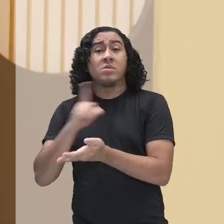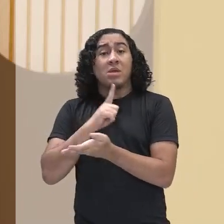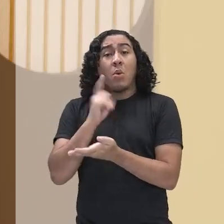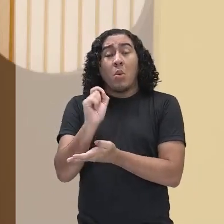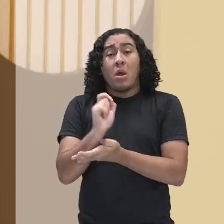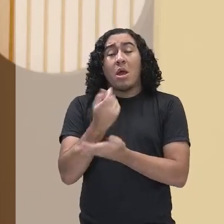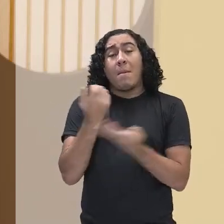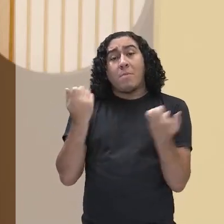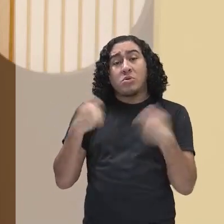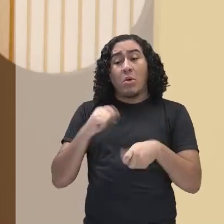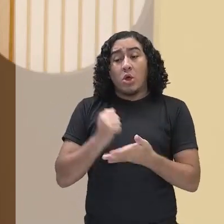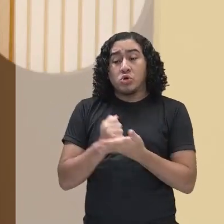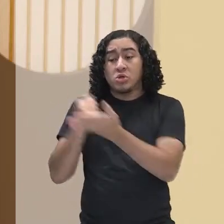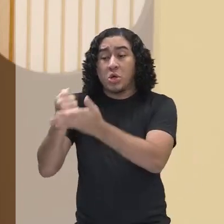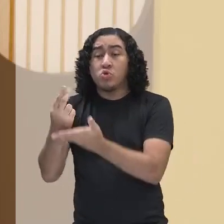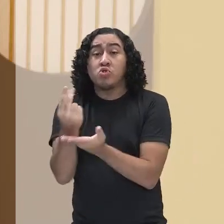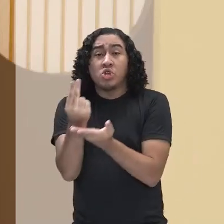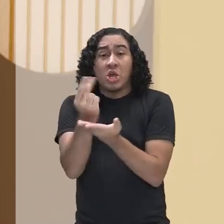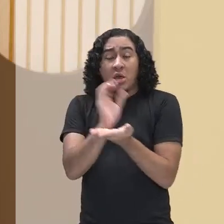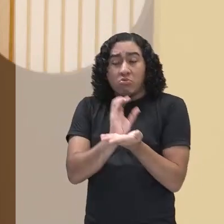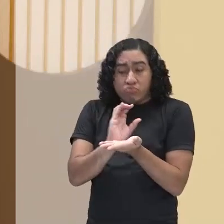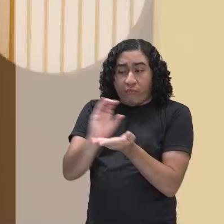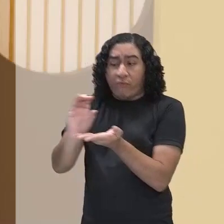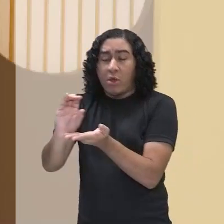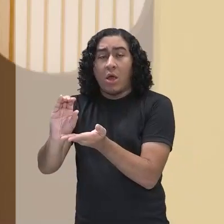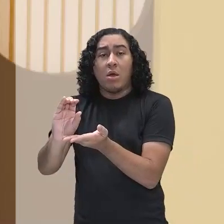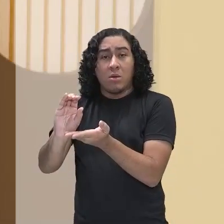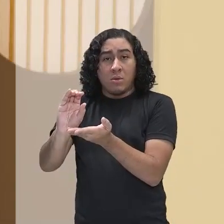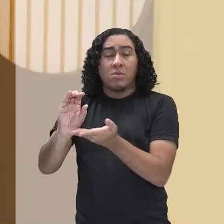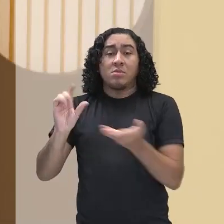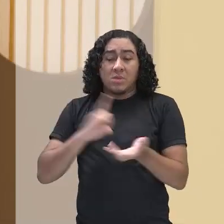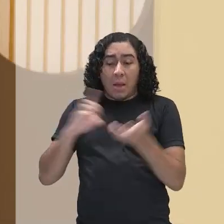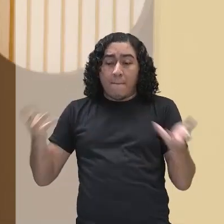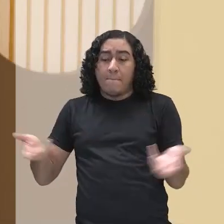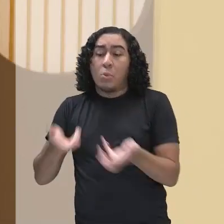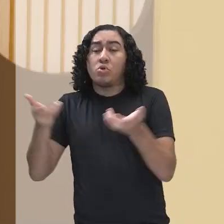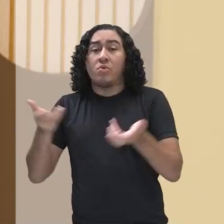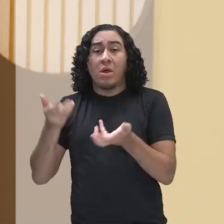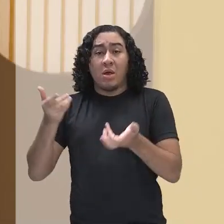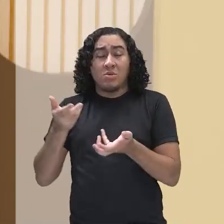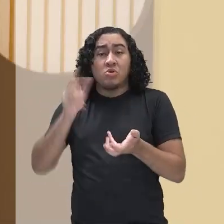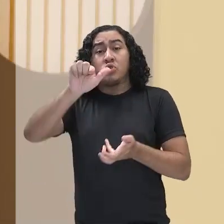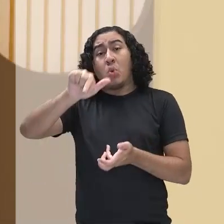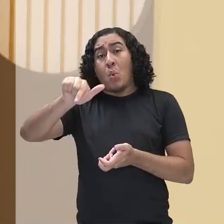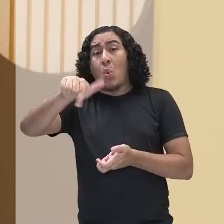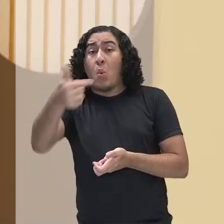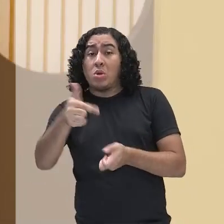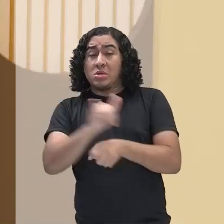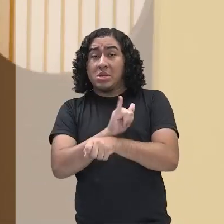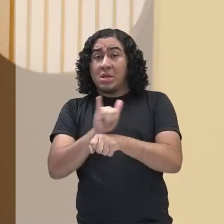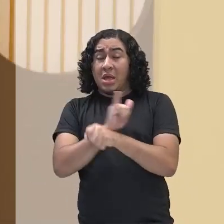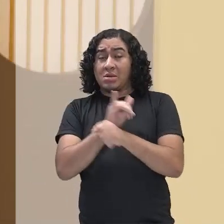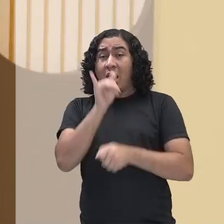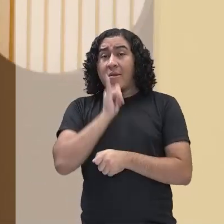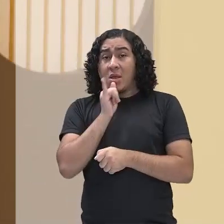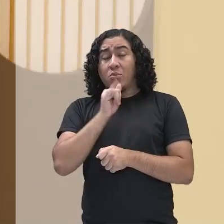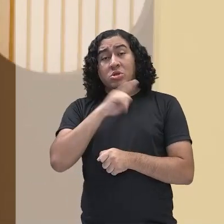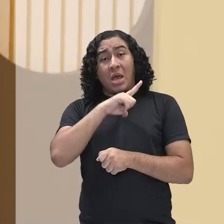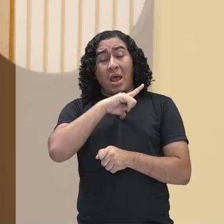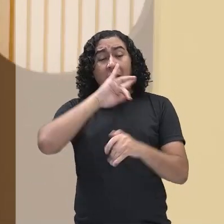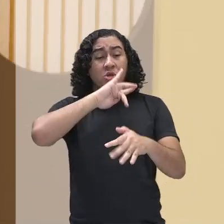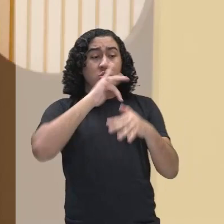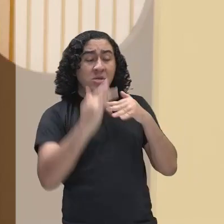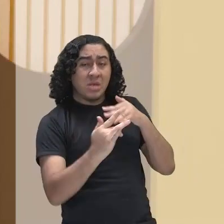para a comunidade, gerando capital para o meio em que você está inserido de outras maneiras, como essa de, quem sabe, bombar aí numa